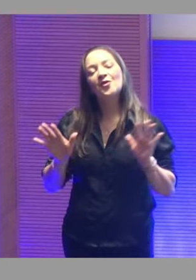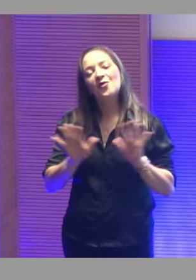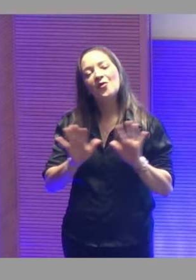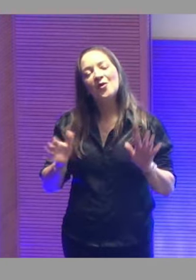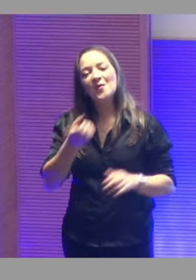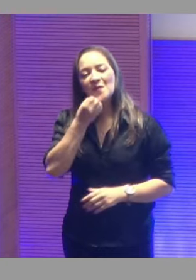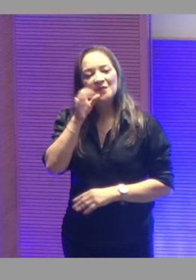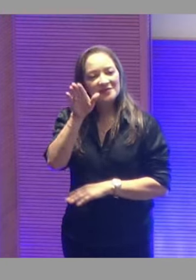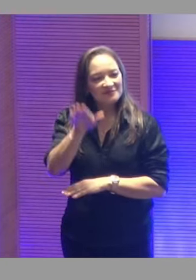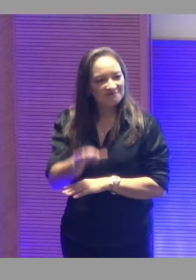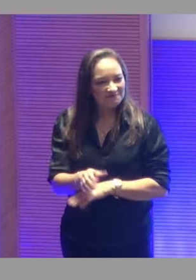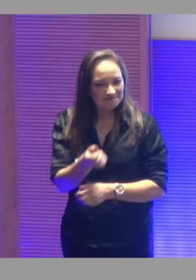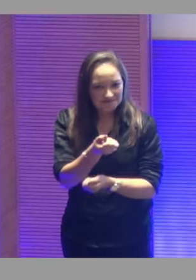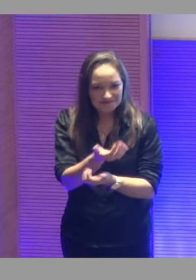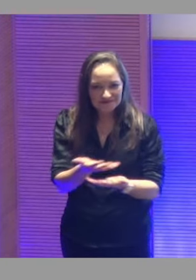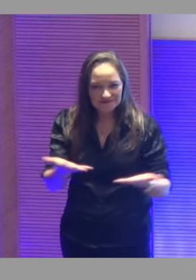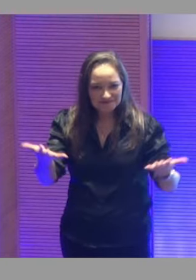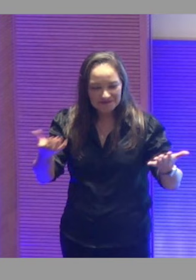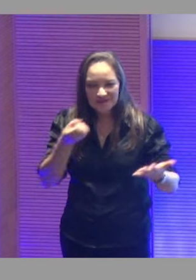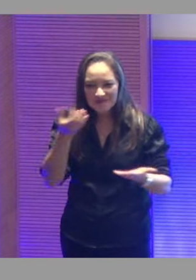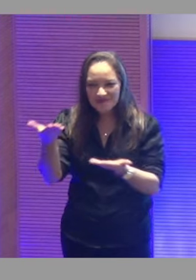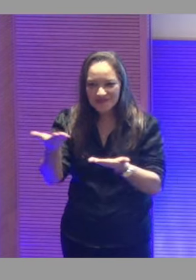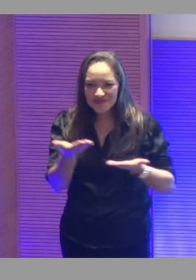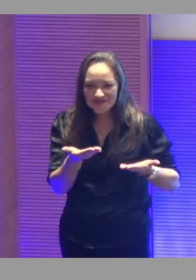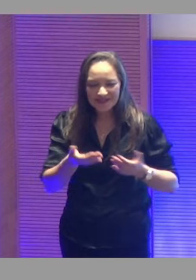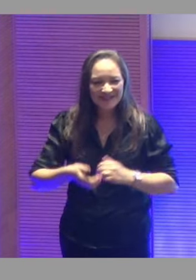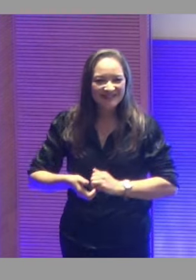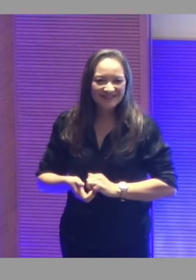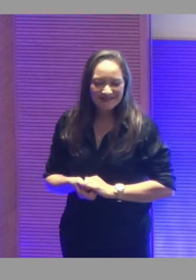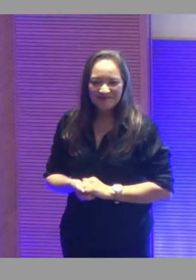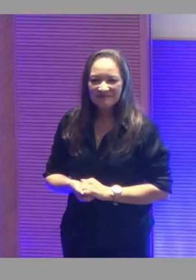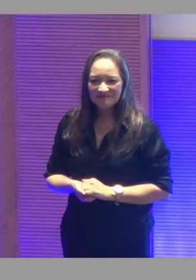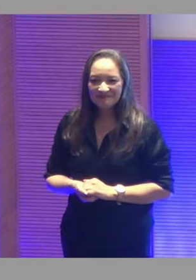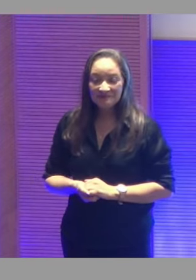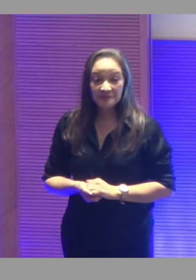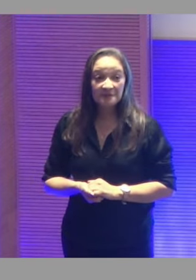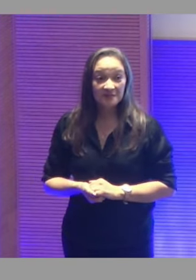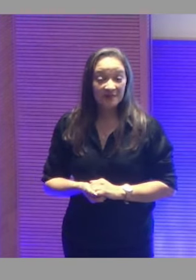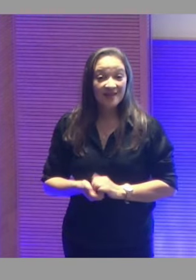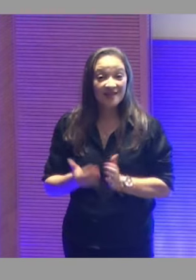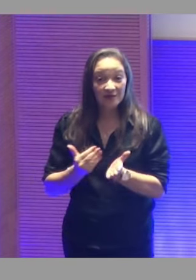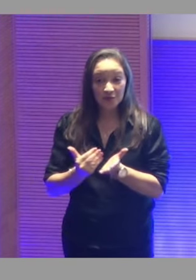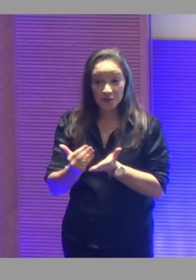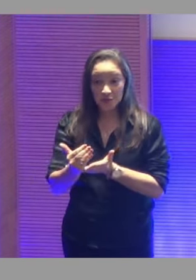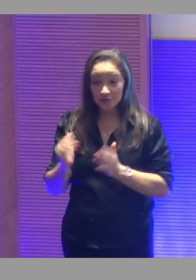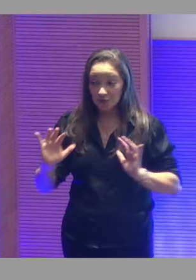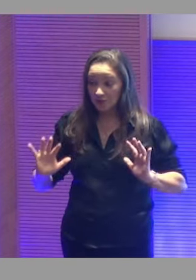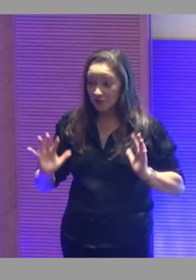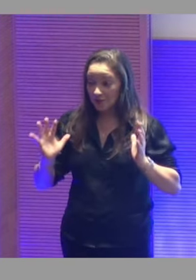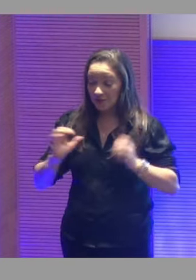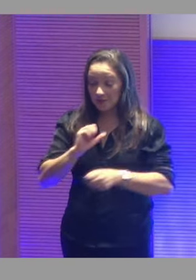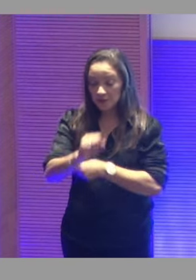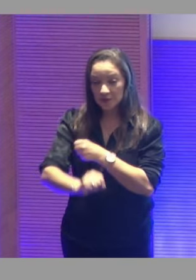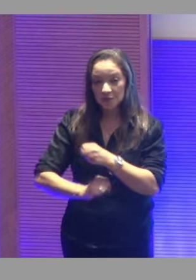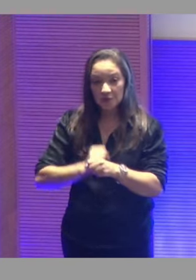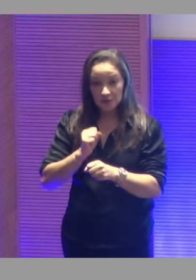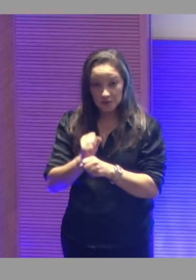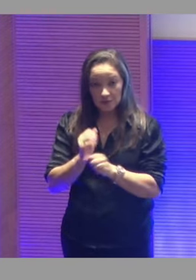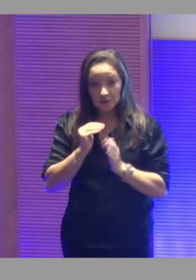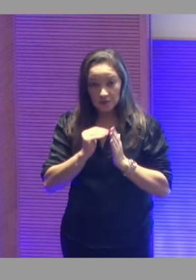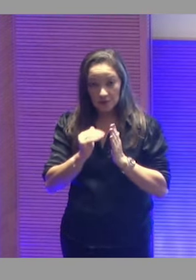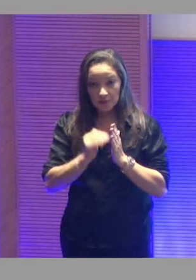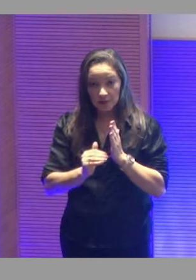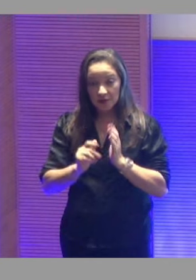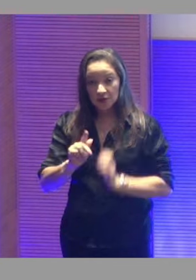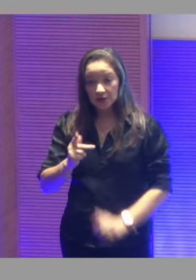muito boa tarde sejam todos bem-vindos e bem-vindas vamos começar então o evento anual do programa brasileiro ghg